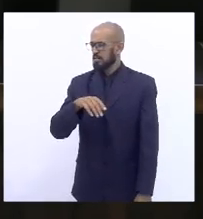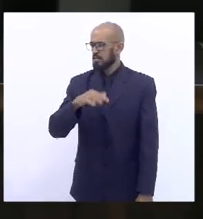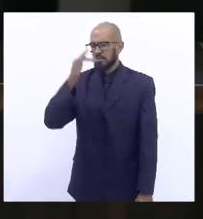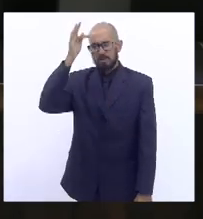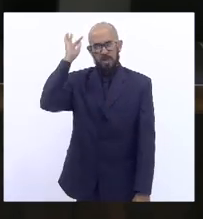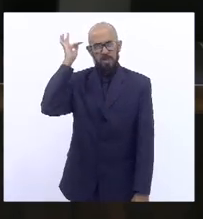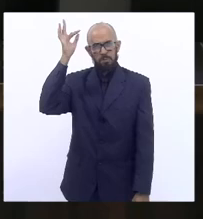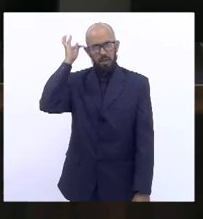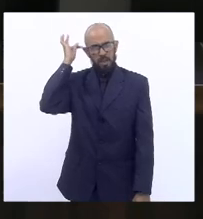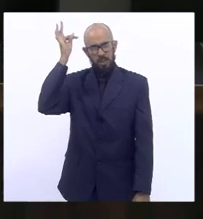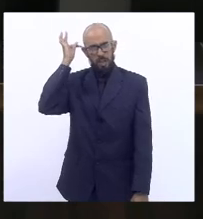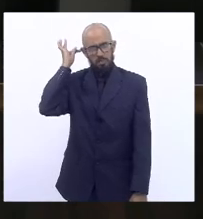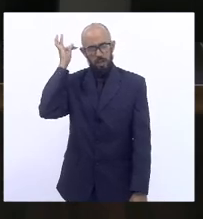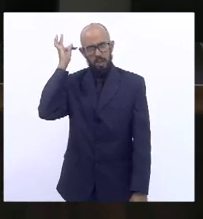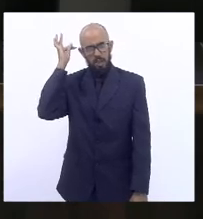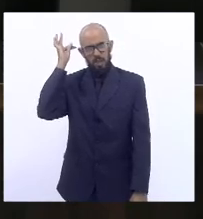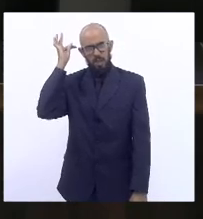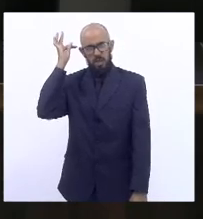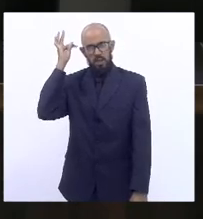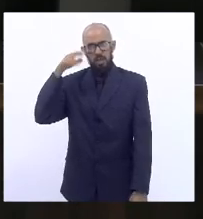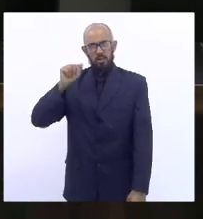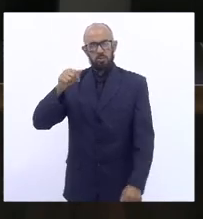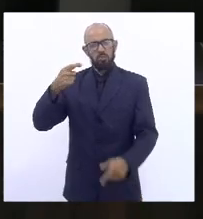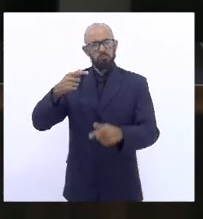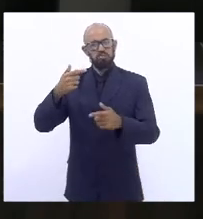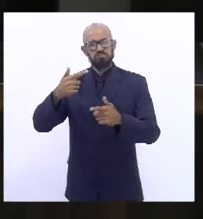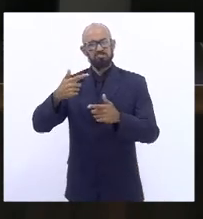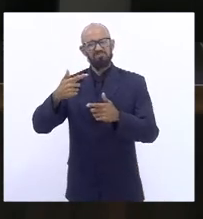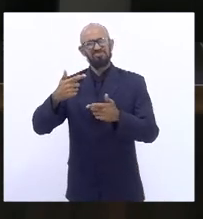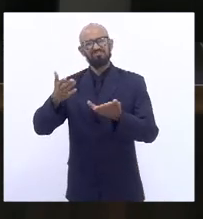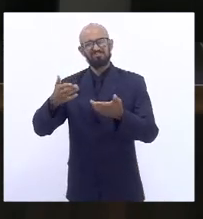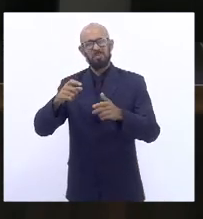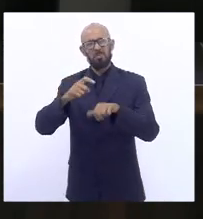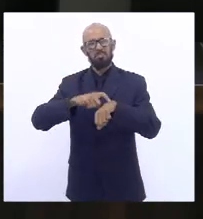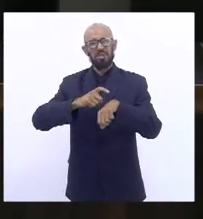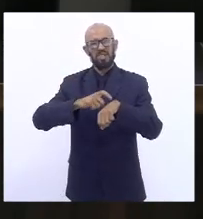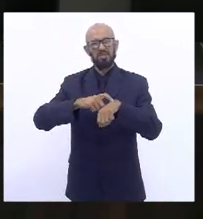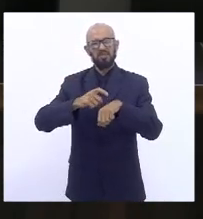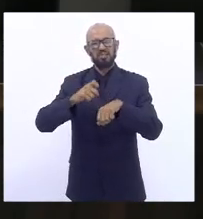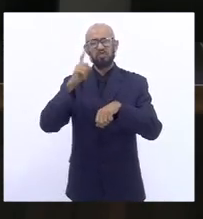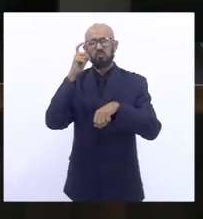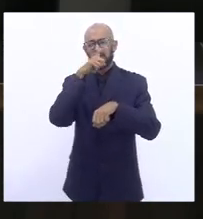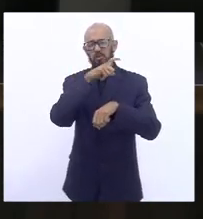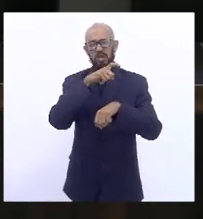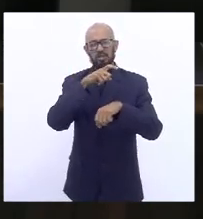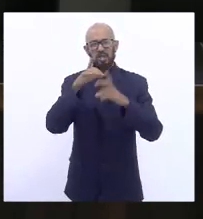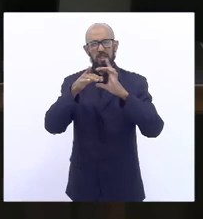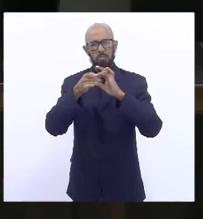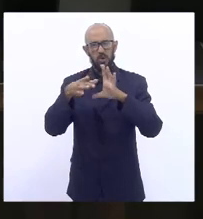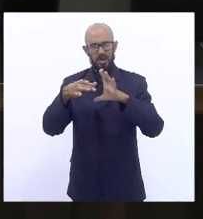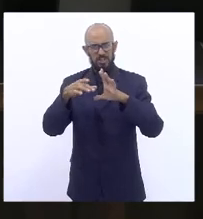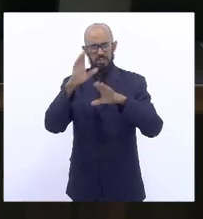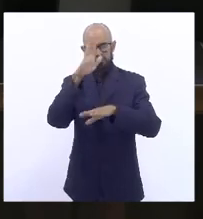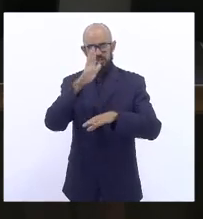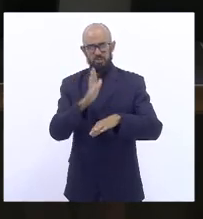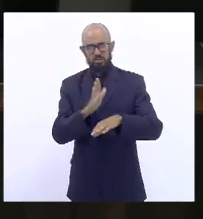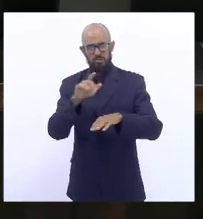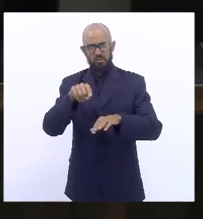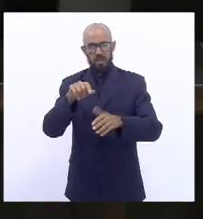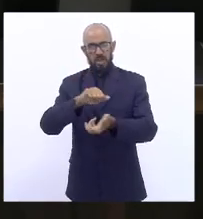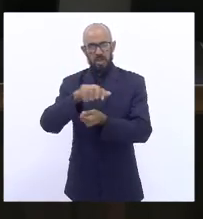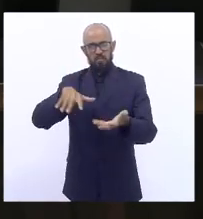processo de agravo à democracia brasileira, e essa lei instituiu a chamada reforma do ensino